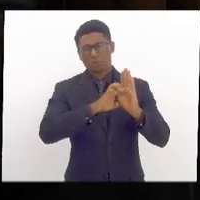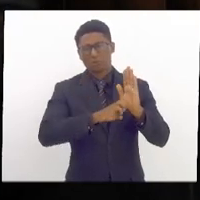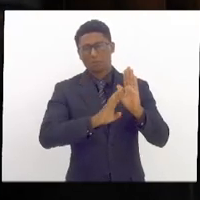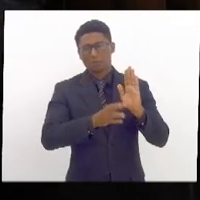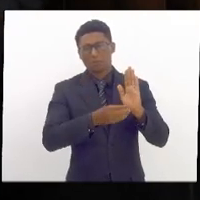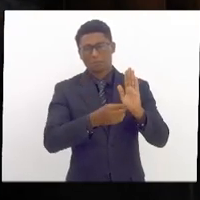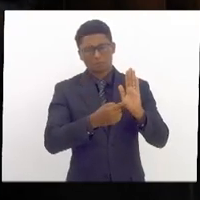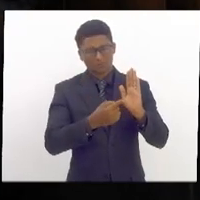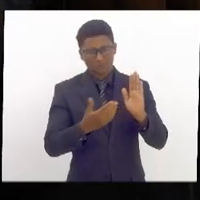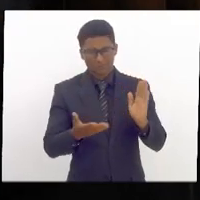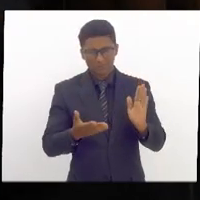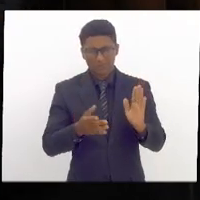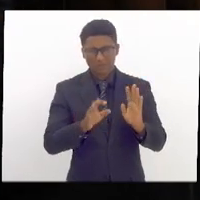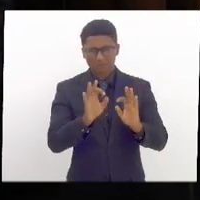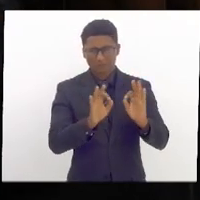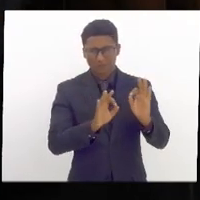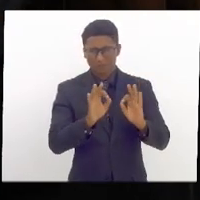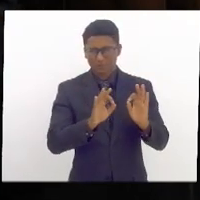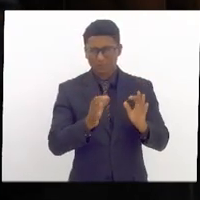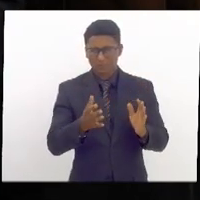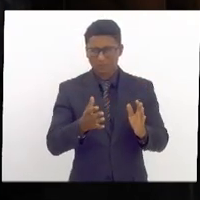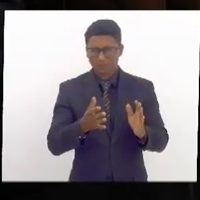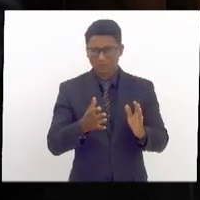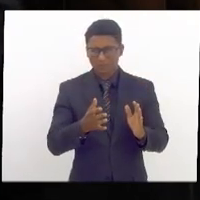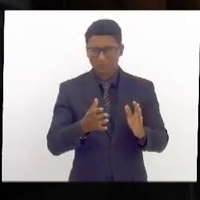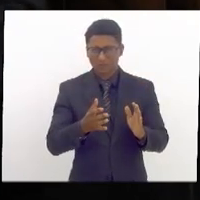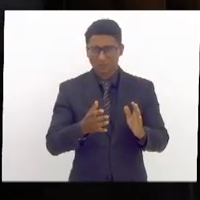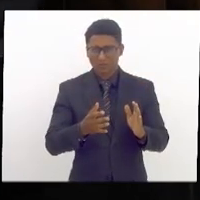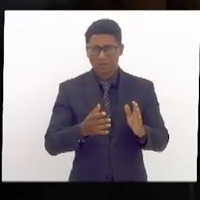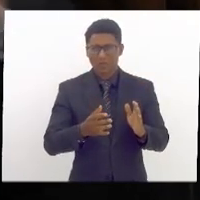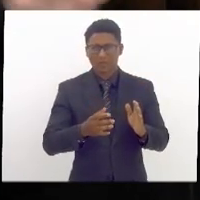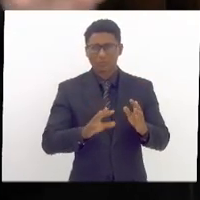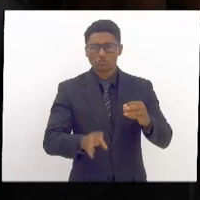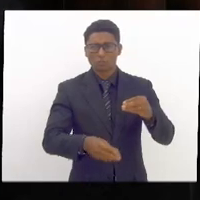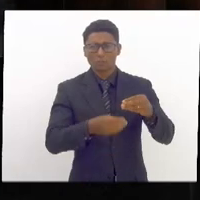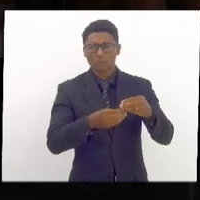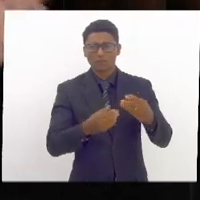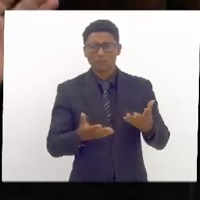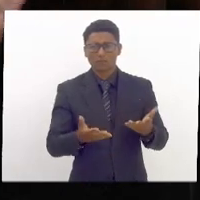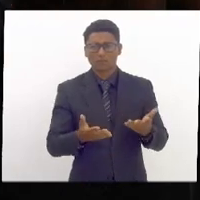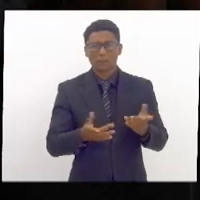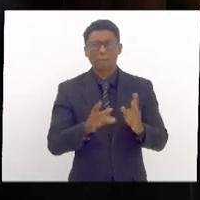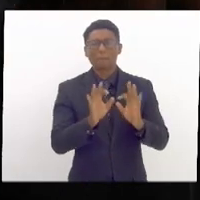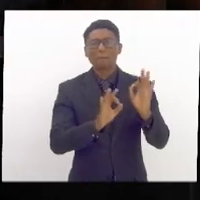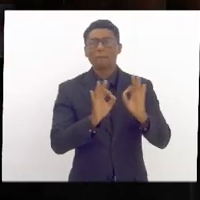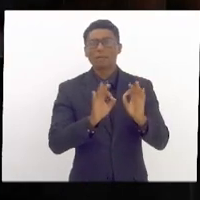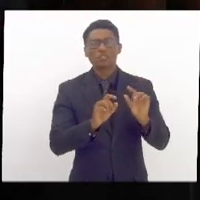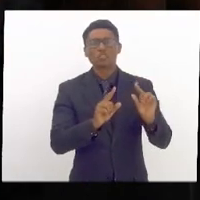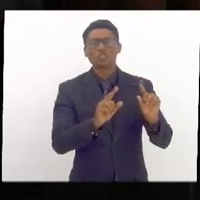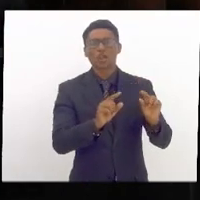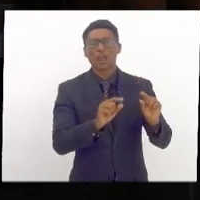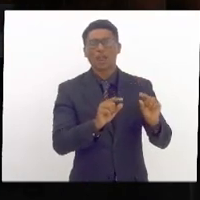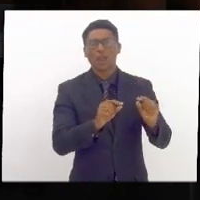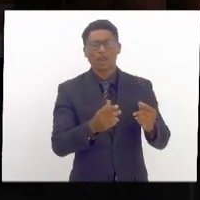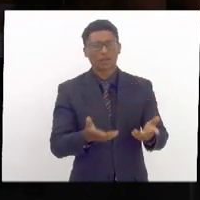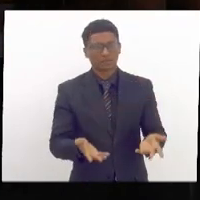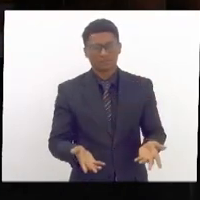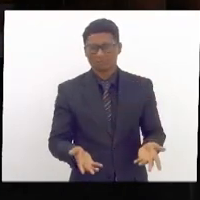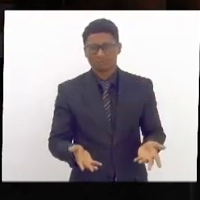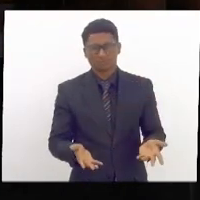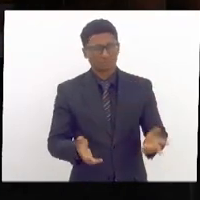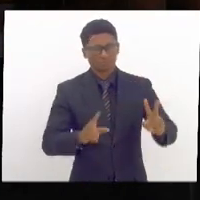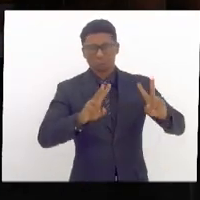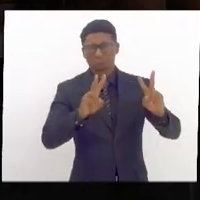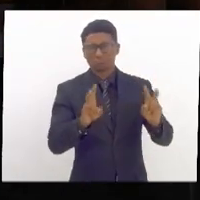né, que é um plano facultativo, contributivo e suplementar, mas não diz de que plano é esse. Enfim, de saída a emenda já tem